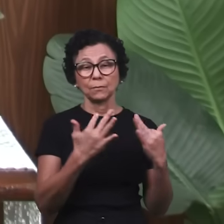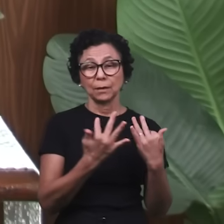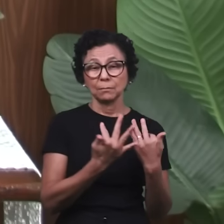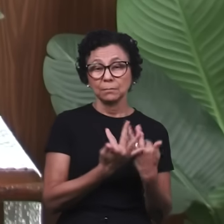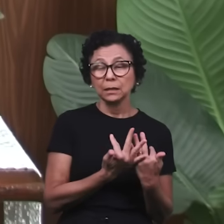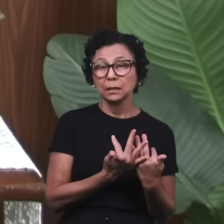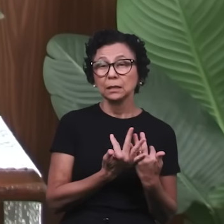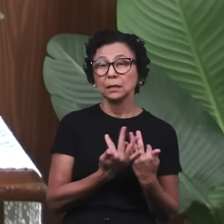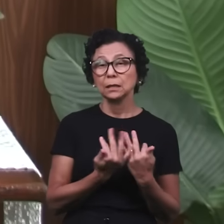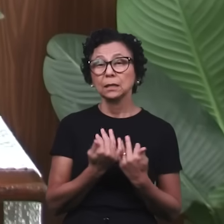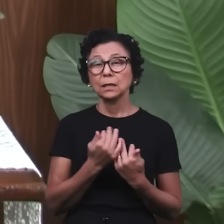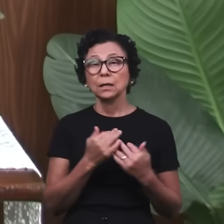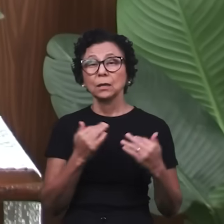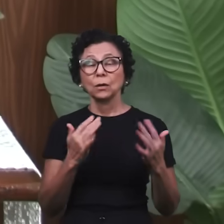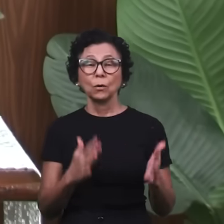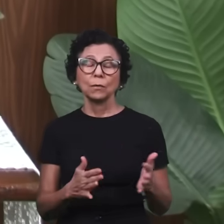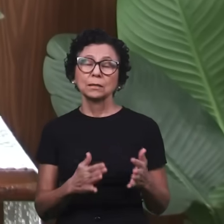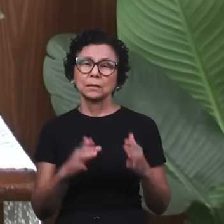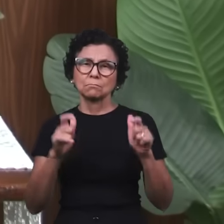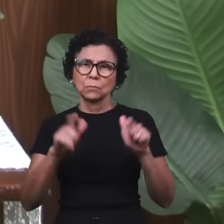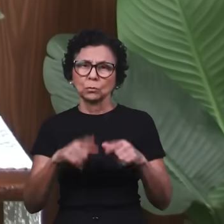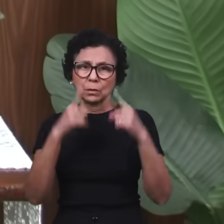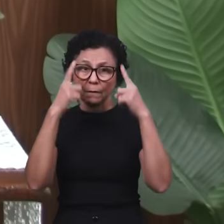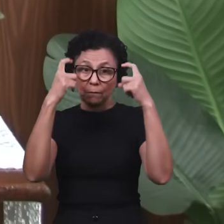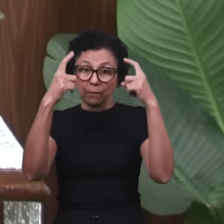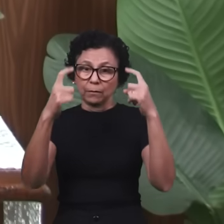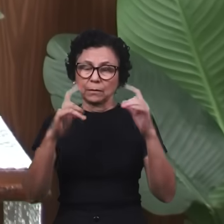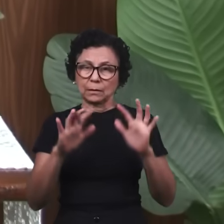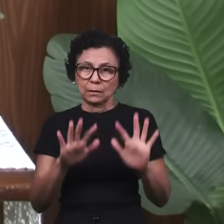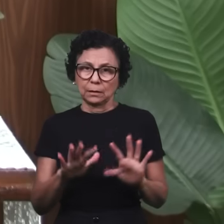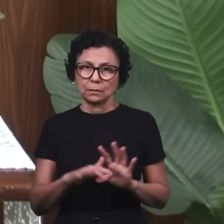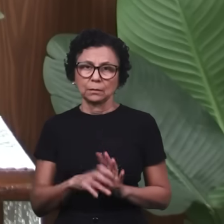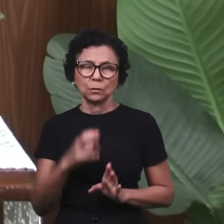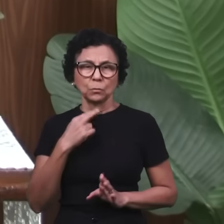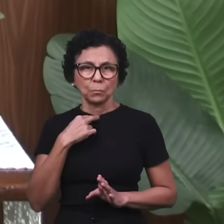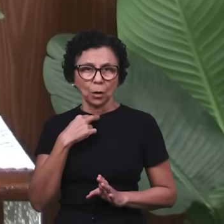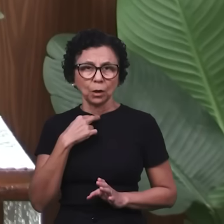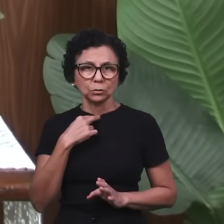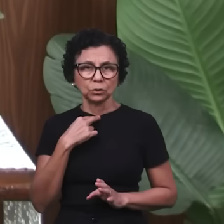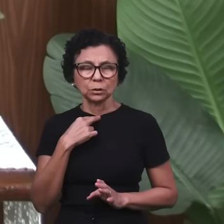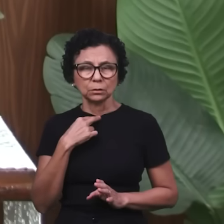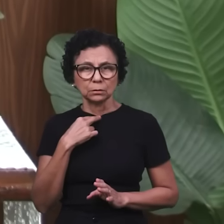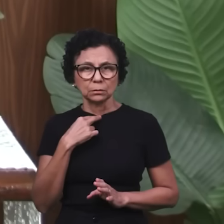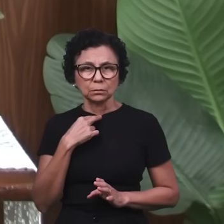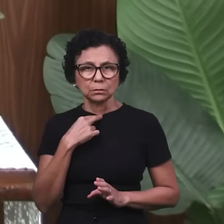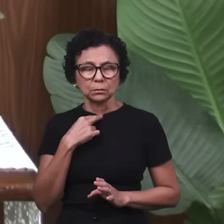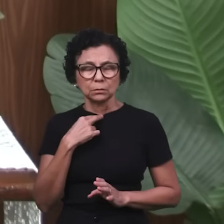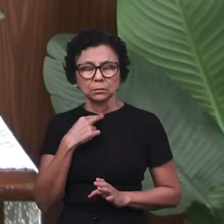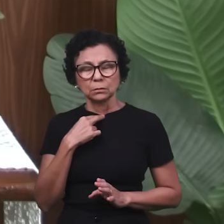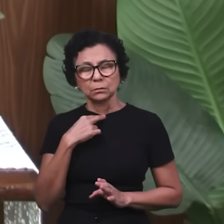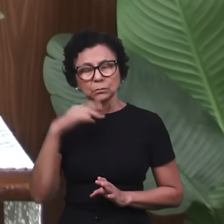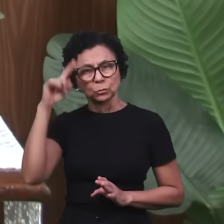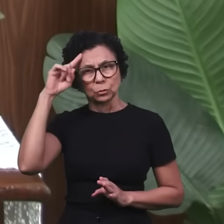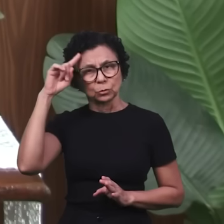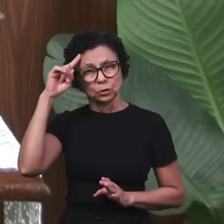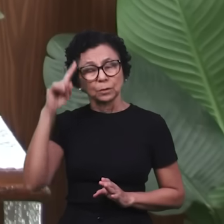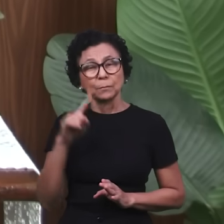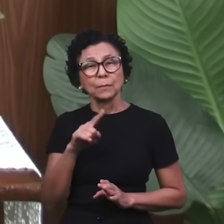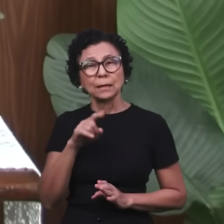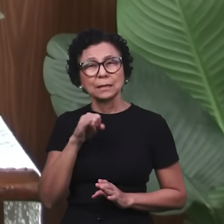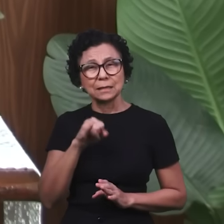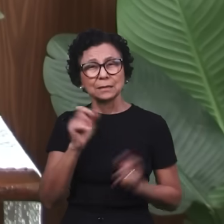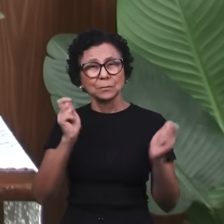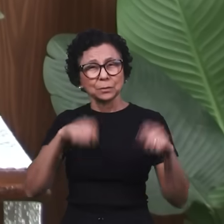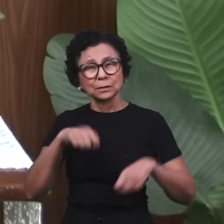um local onde a violência é decorrente. Se você não pode ir todos os dias, mas no dia que você pode, vá, porque ali você vai alimentar a sua